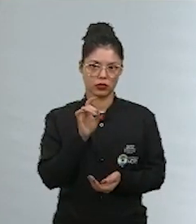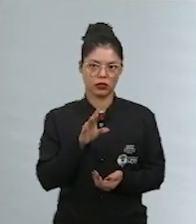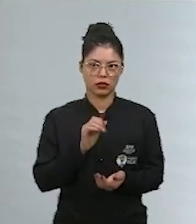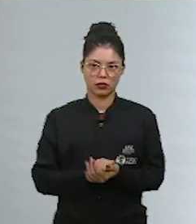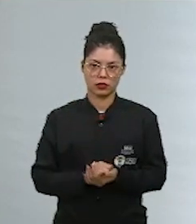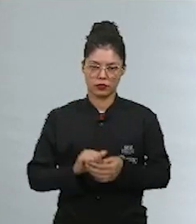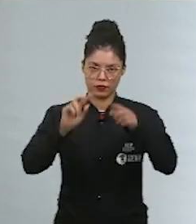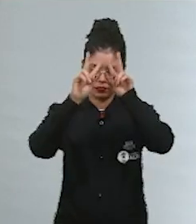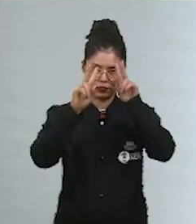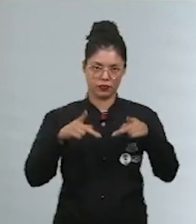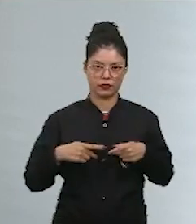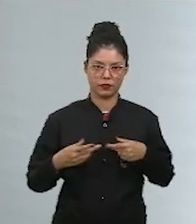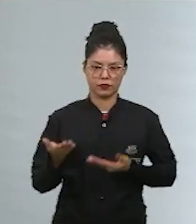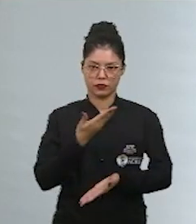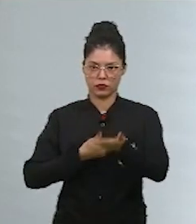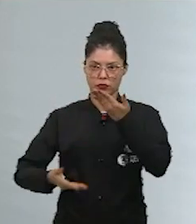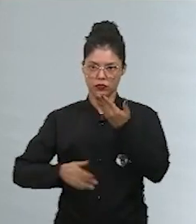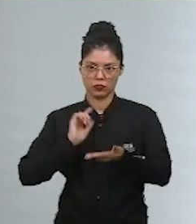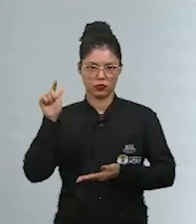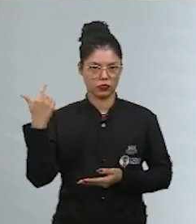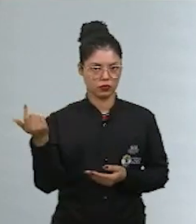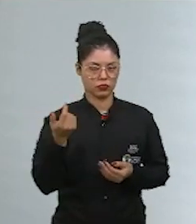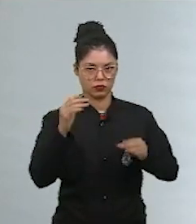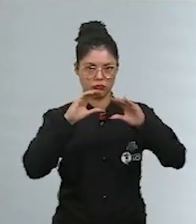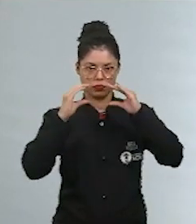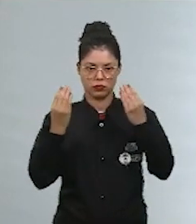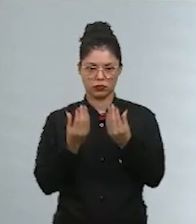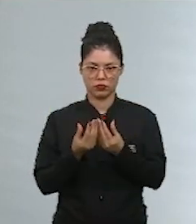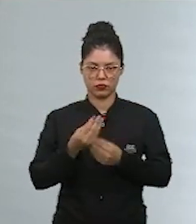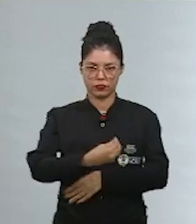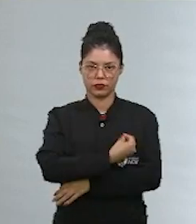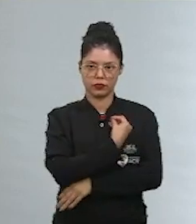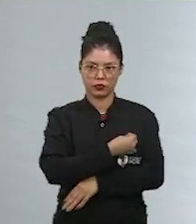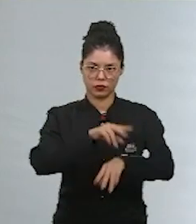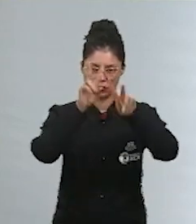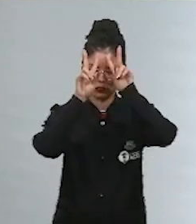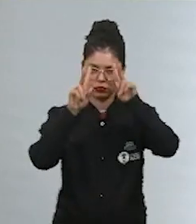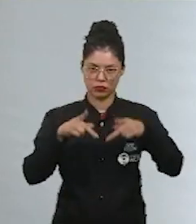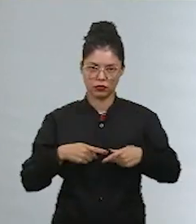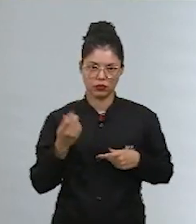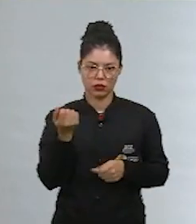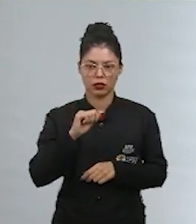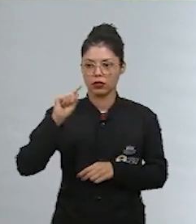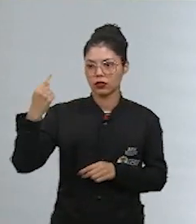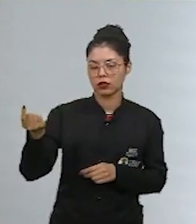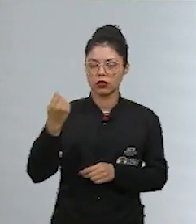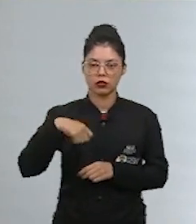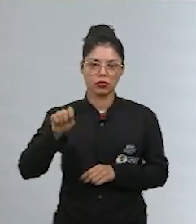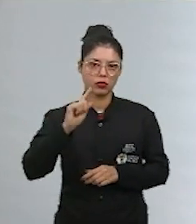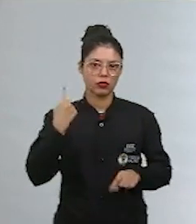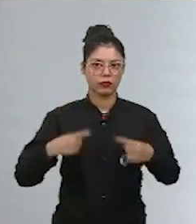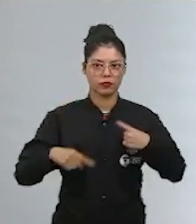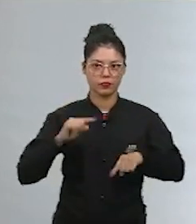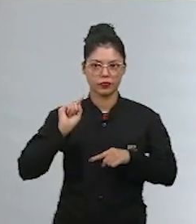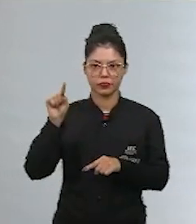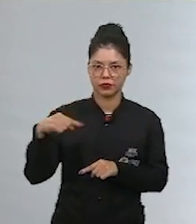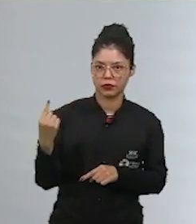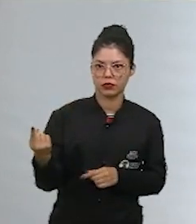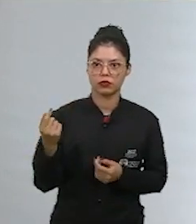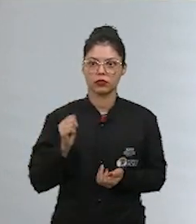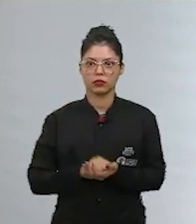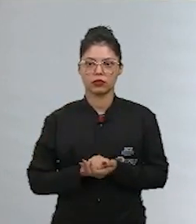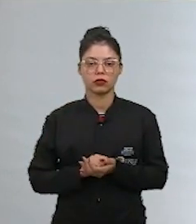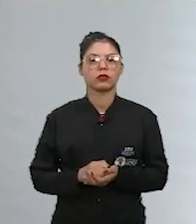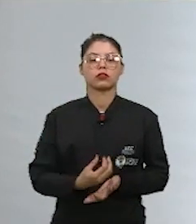se humaniza no convívio com outros seres humanos. Ele vai dizer que aquele que não precisa de política, ou seja, aquele que não precisa